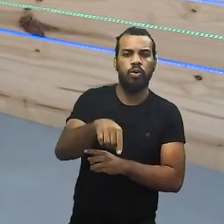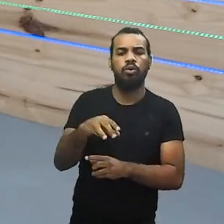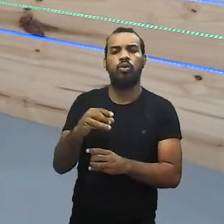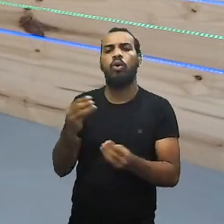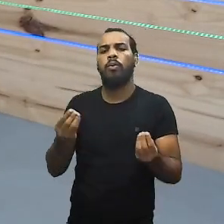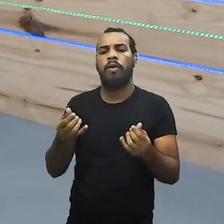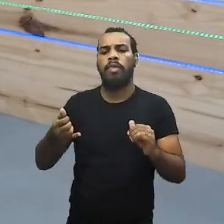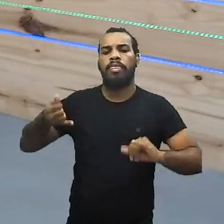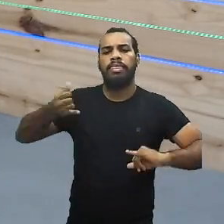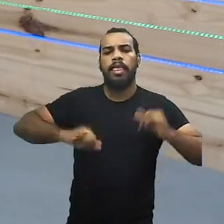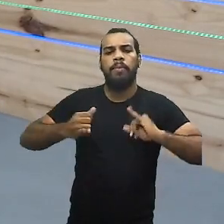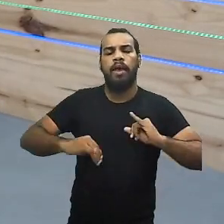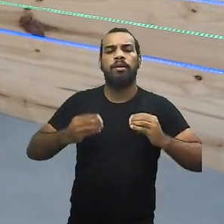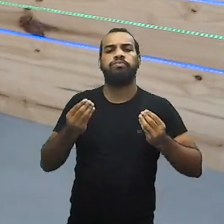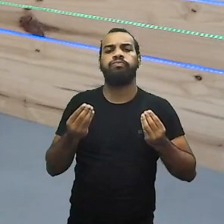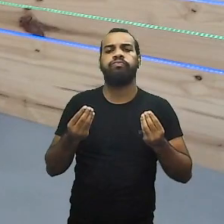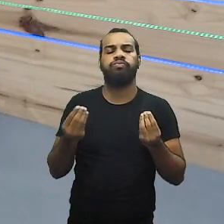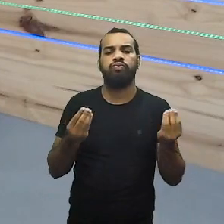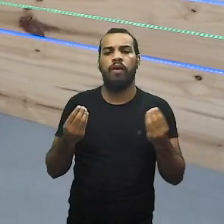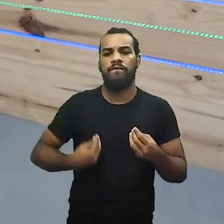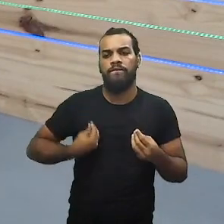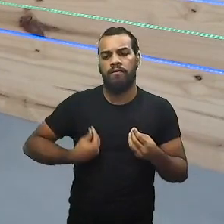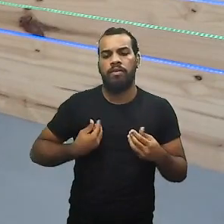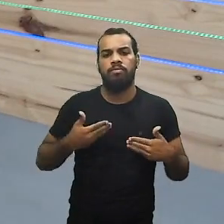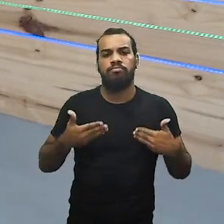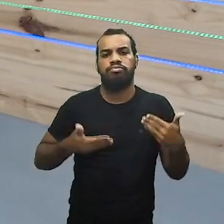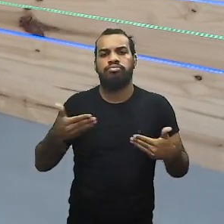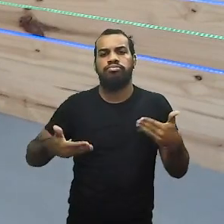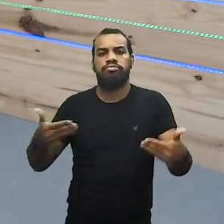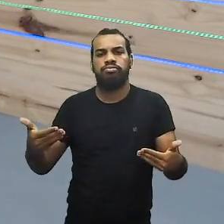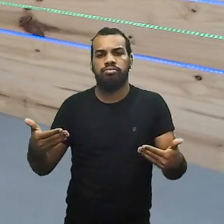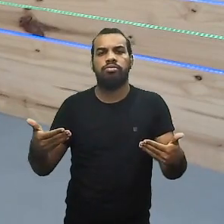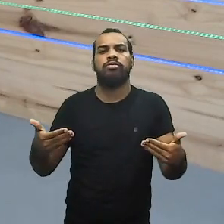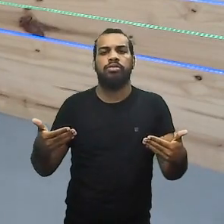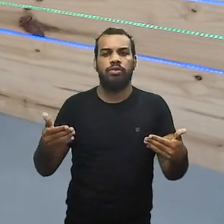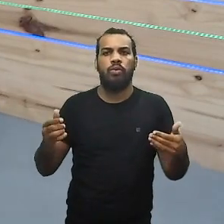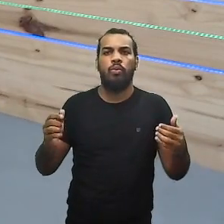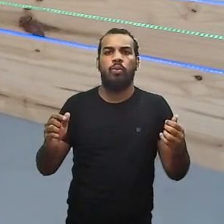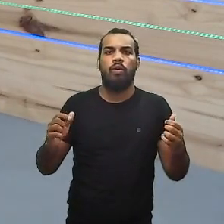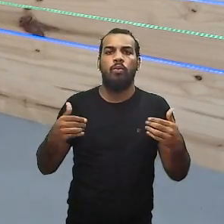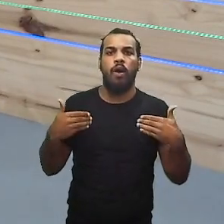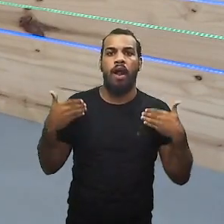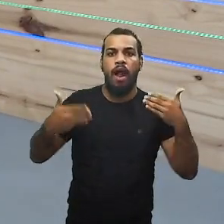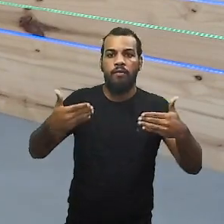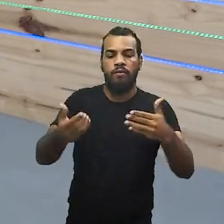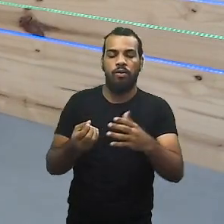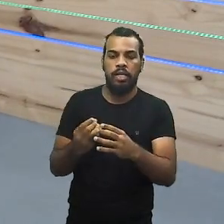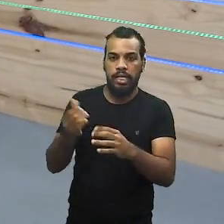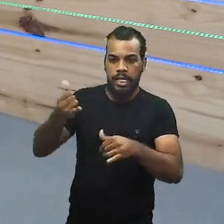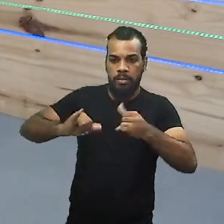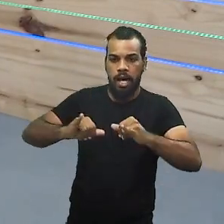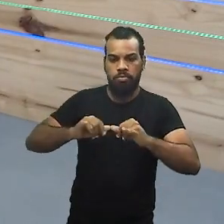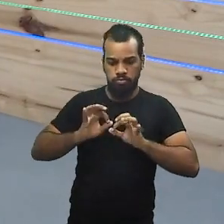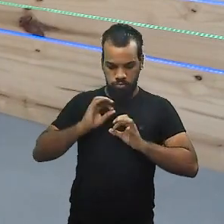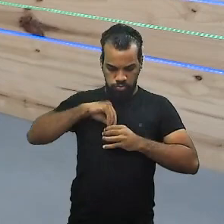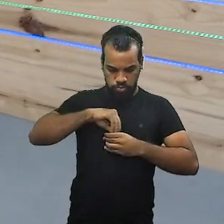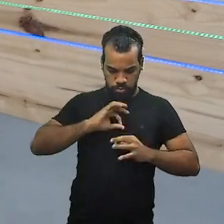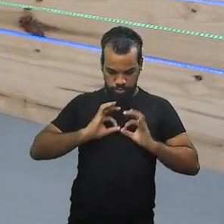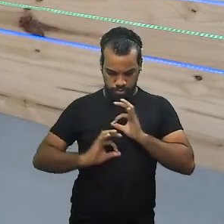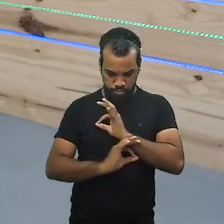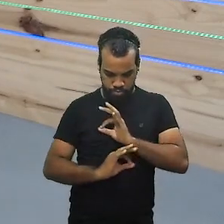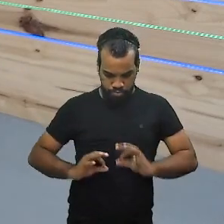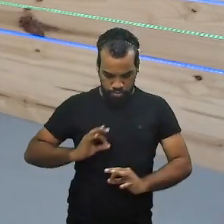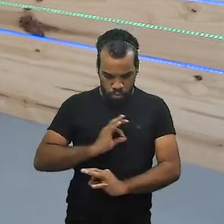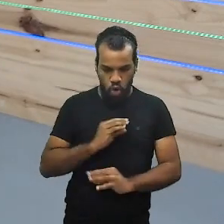que, quimicamente, os seres vivos foram formados a partir de uma evolução dentro da química, tá? A gente falou tudo, botou um esquema.